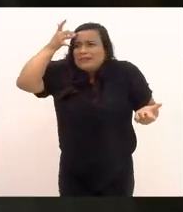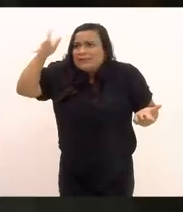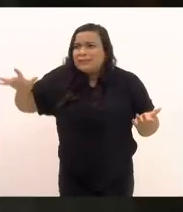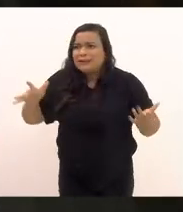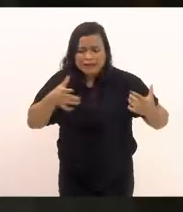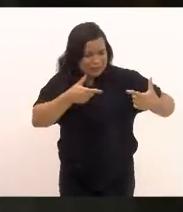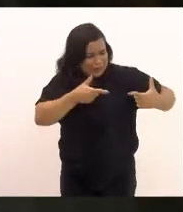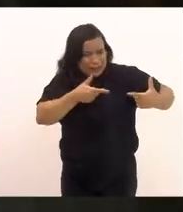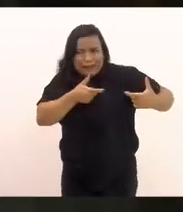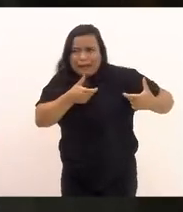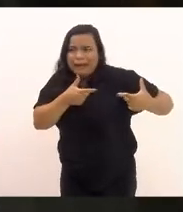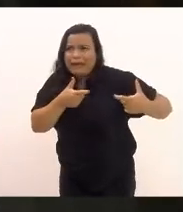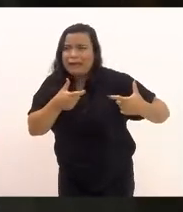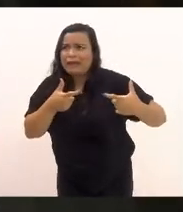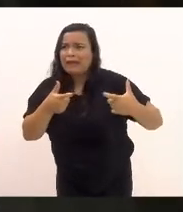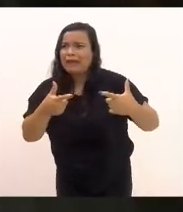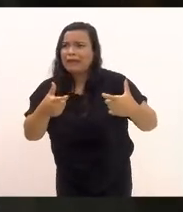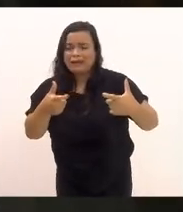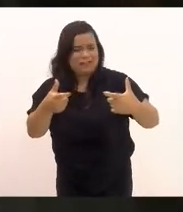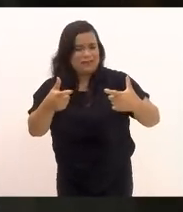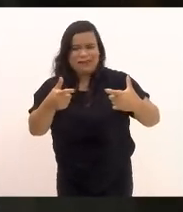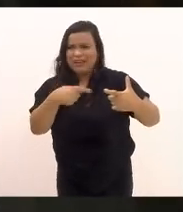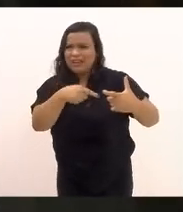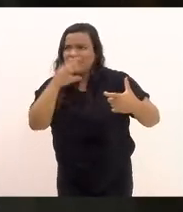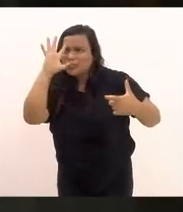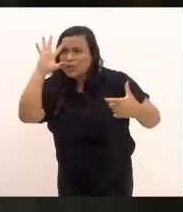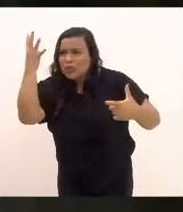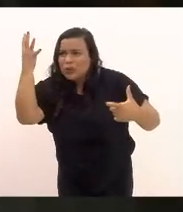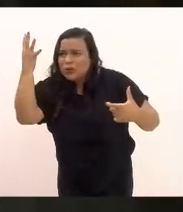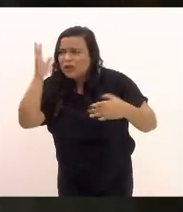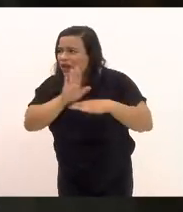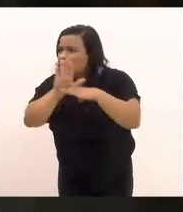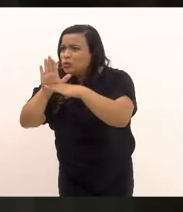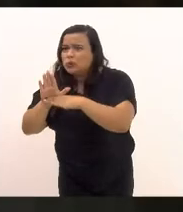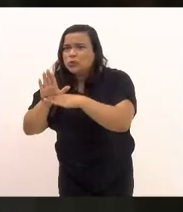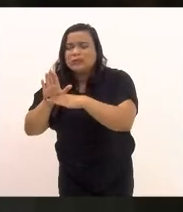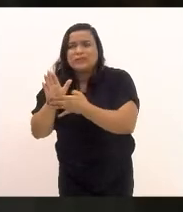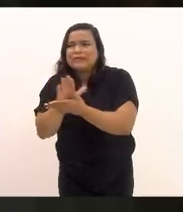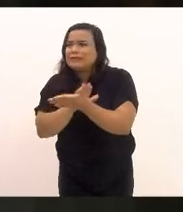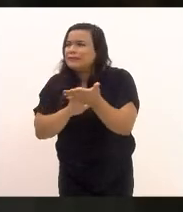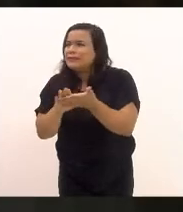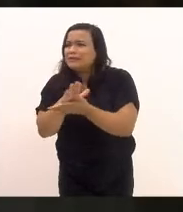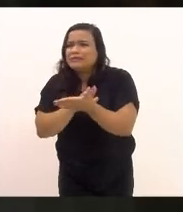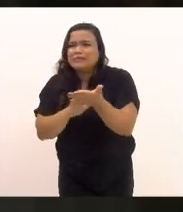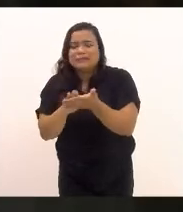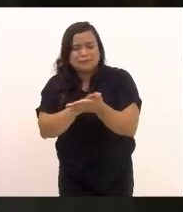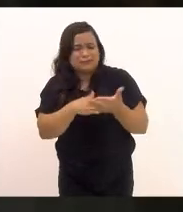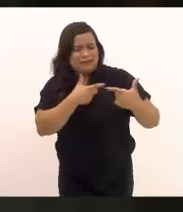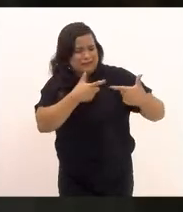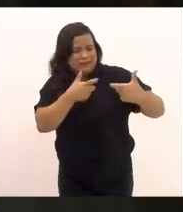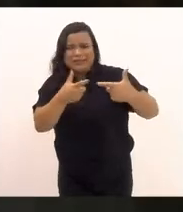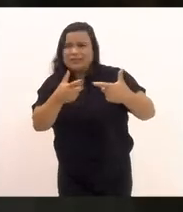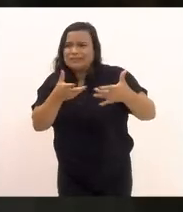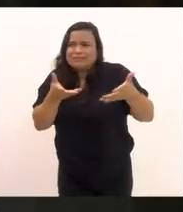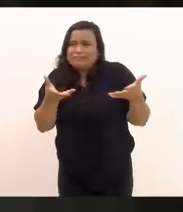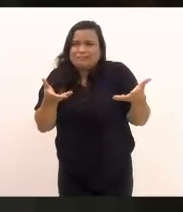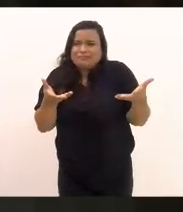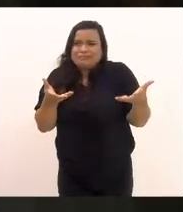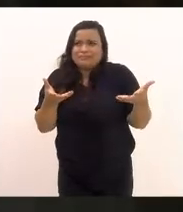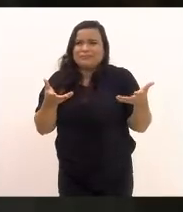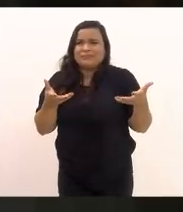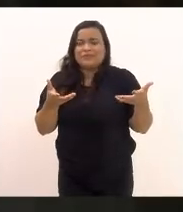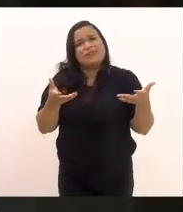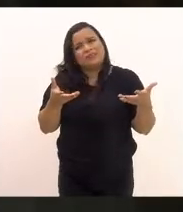guerra fosse solução para qualquer conflito. No meu entendimento, os